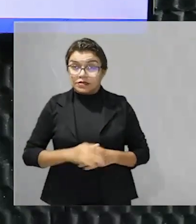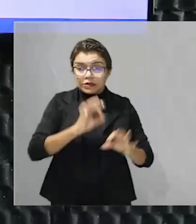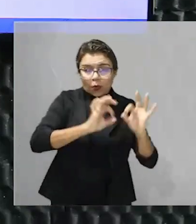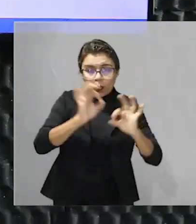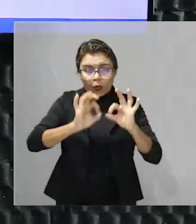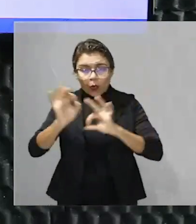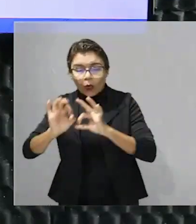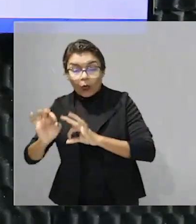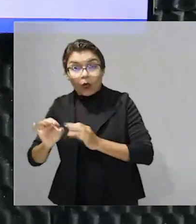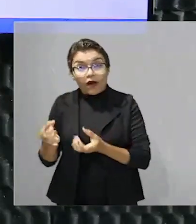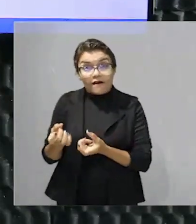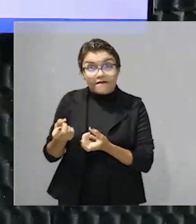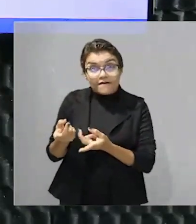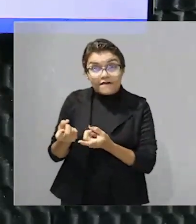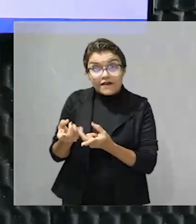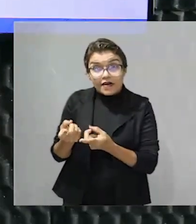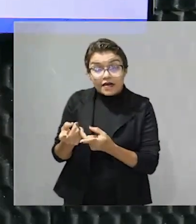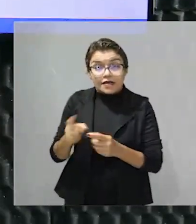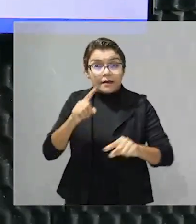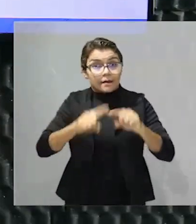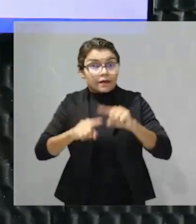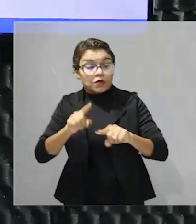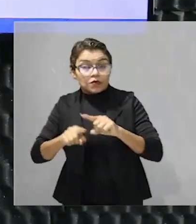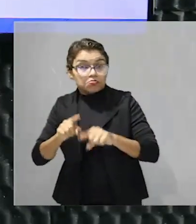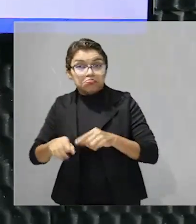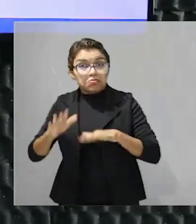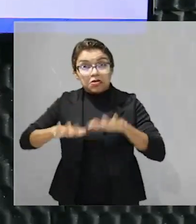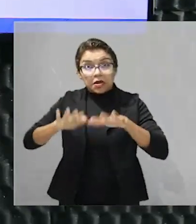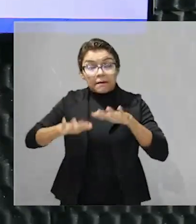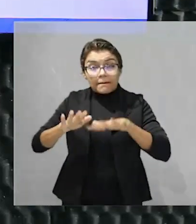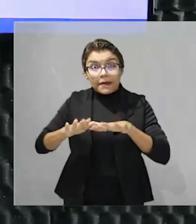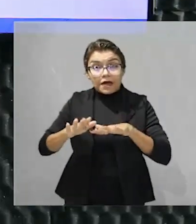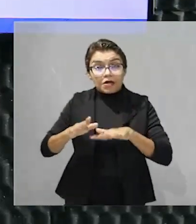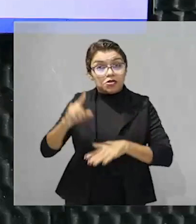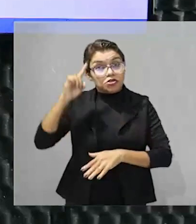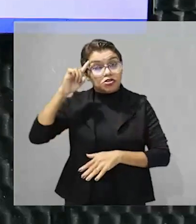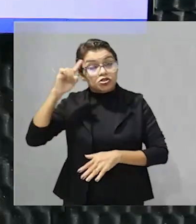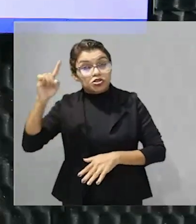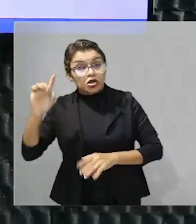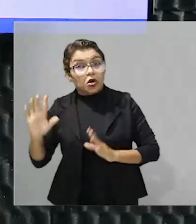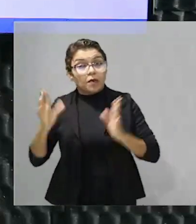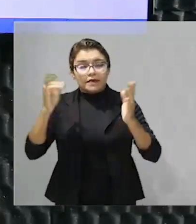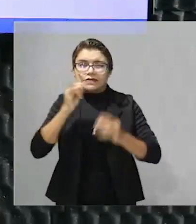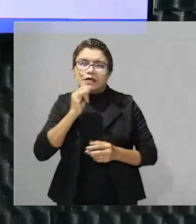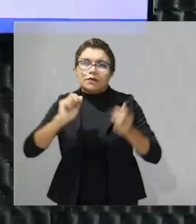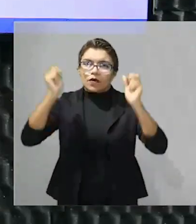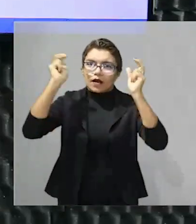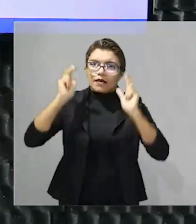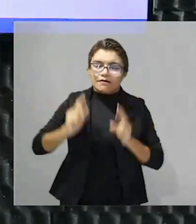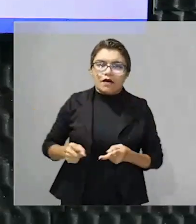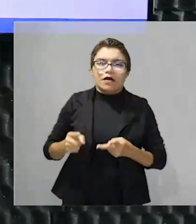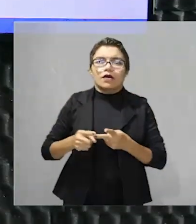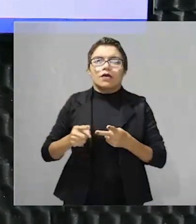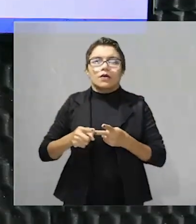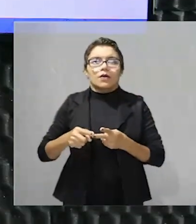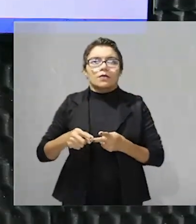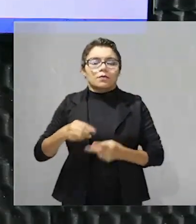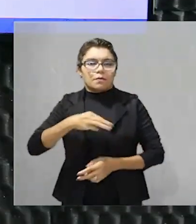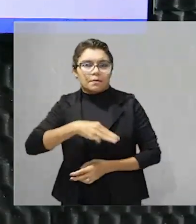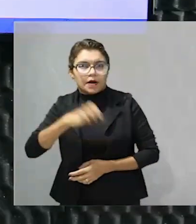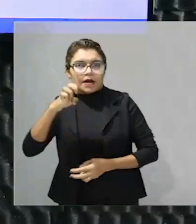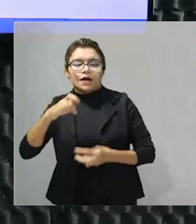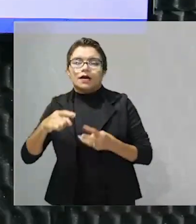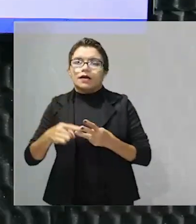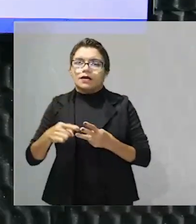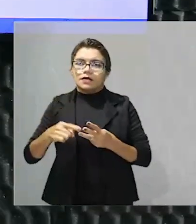alguns produtos conforme a aproximação de datas comemorativas. Carnaval, Dia das Mães, São João. Então, as